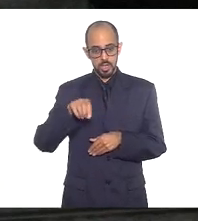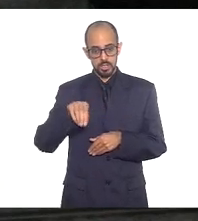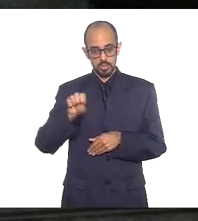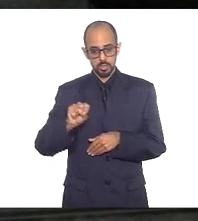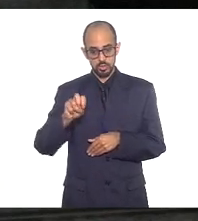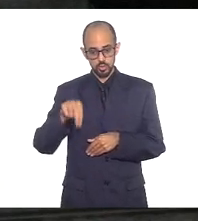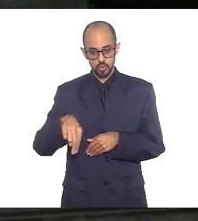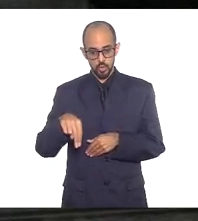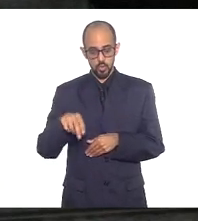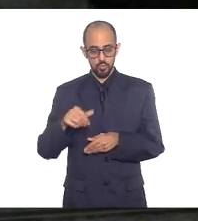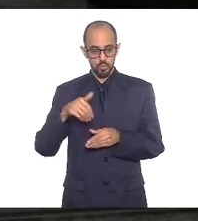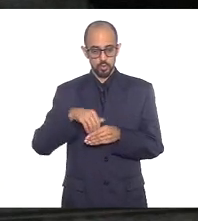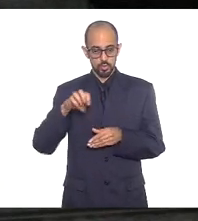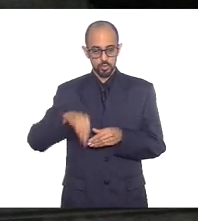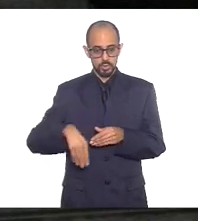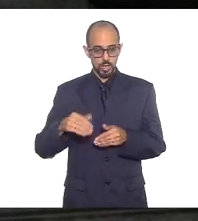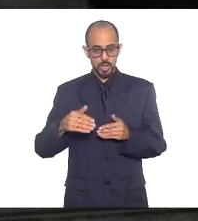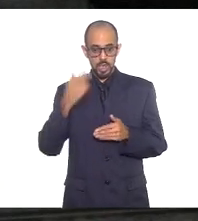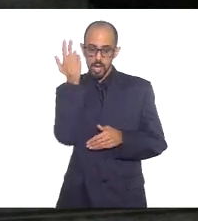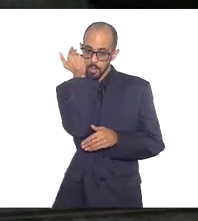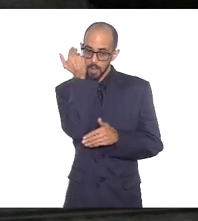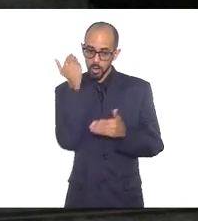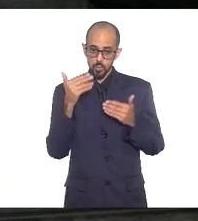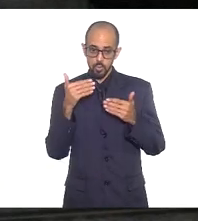Eliomar Coelho votou contrário,